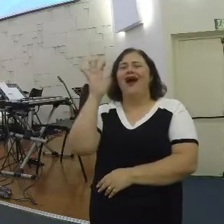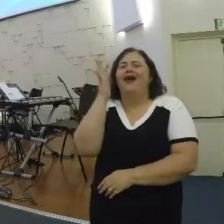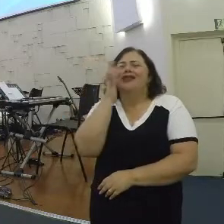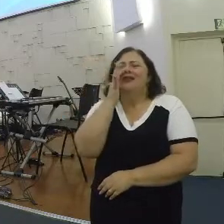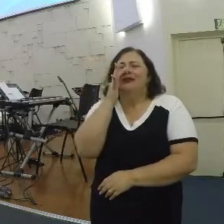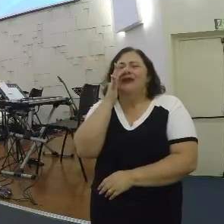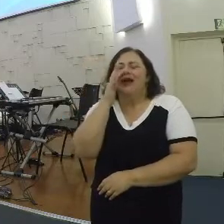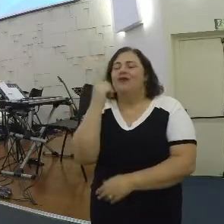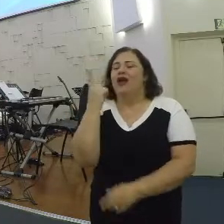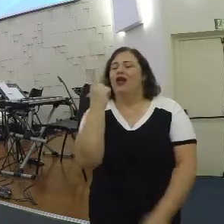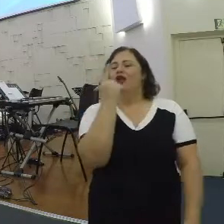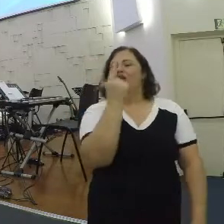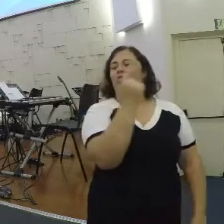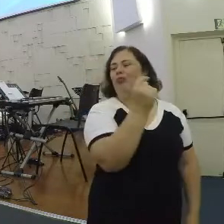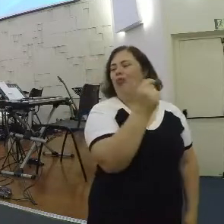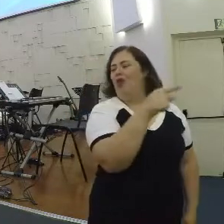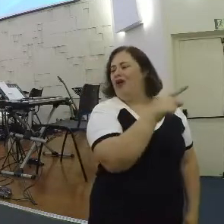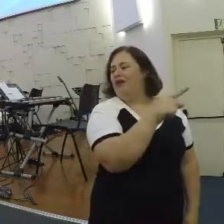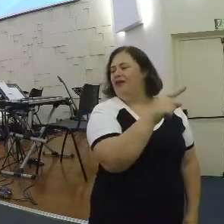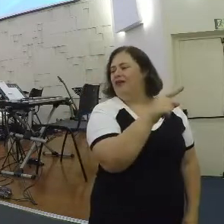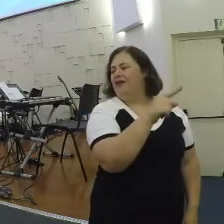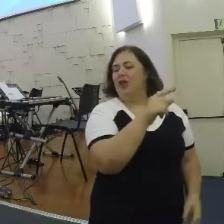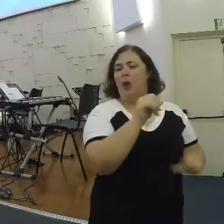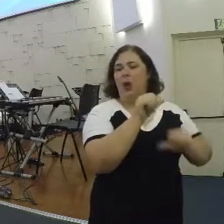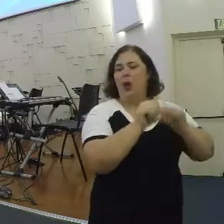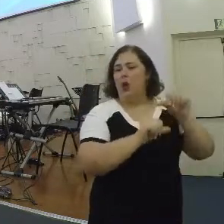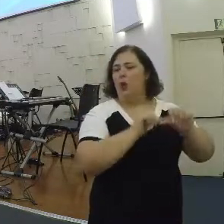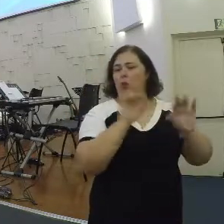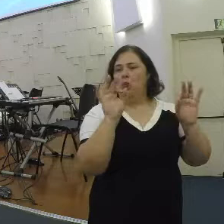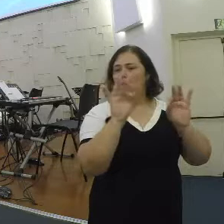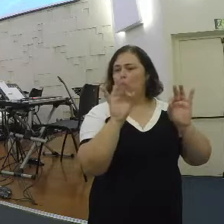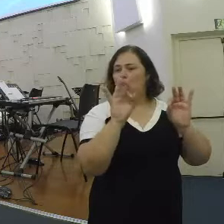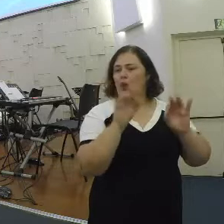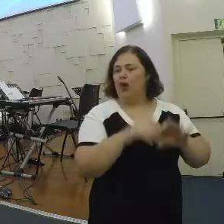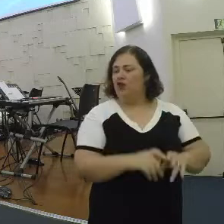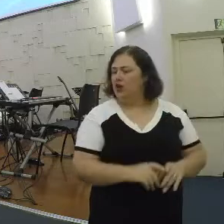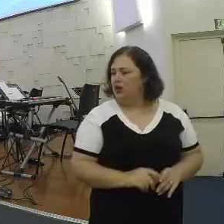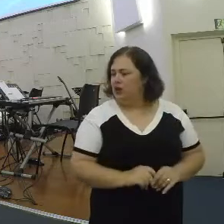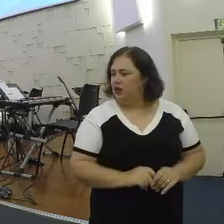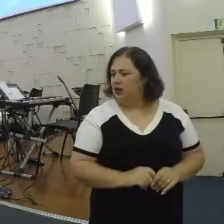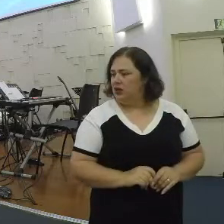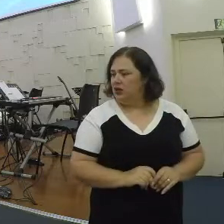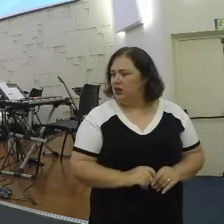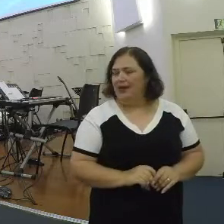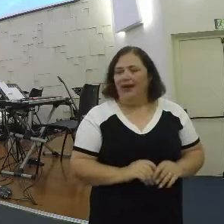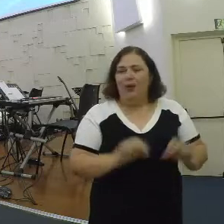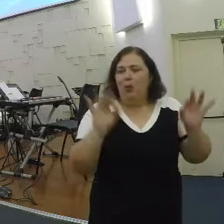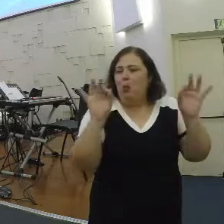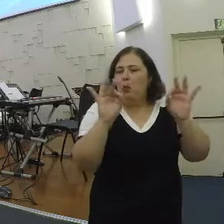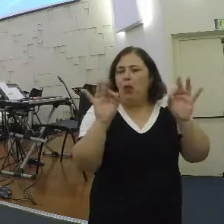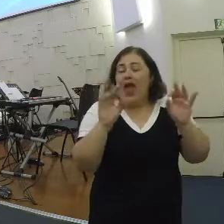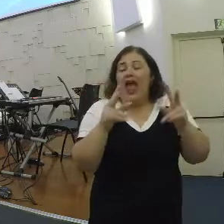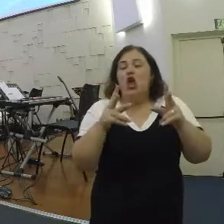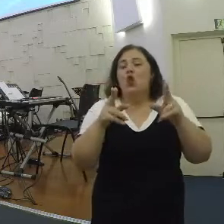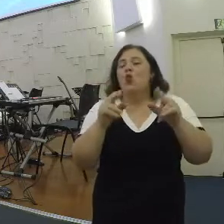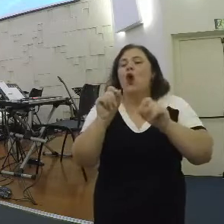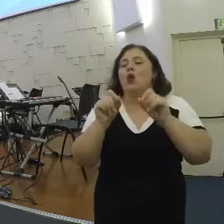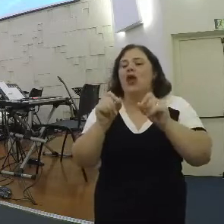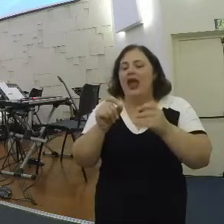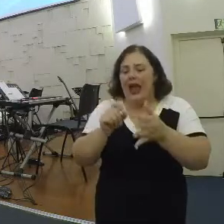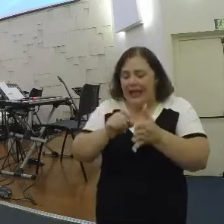a semente à beira do caminho, mas ela foi pisada e as aves do céu a comeram. Ele era apenas